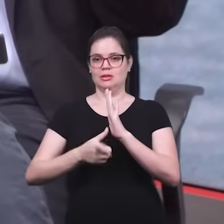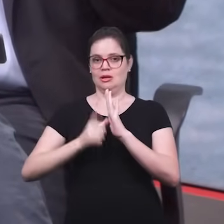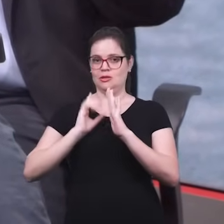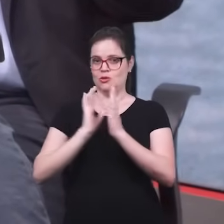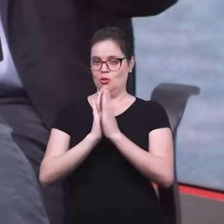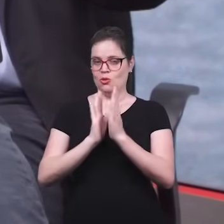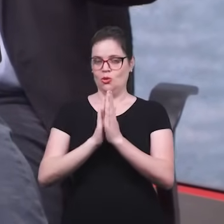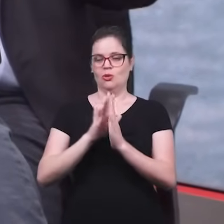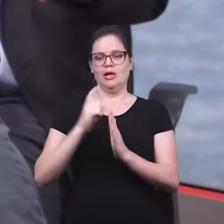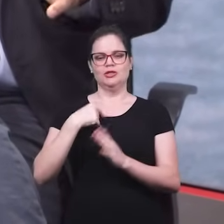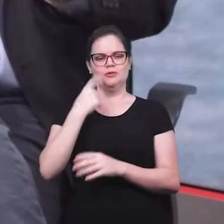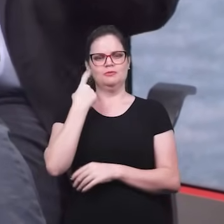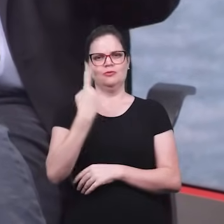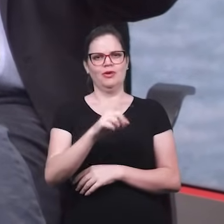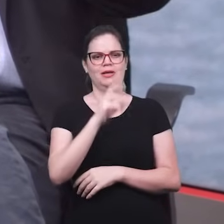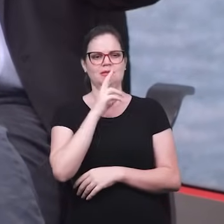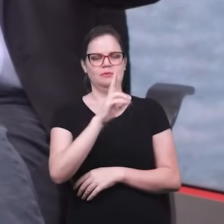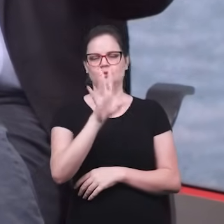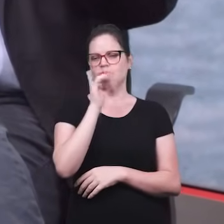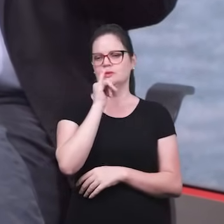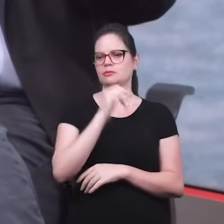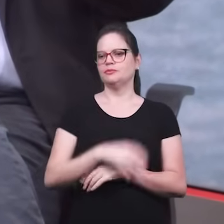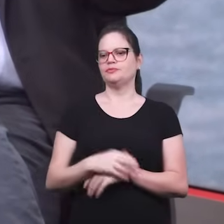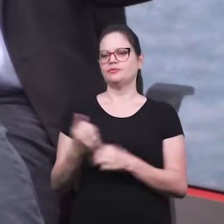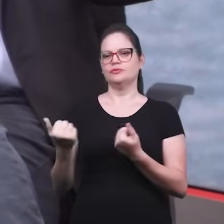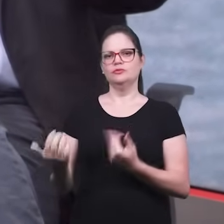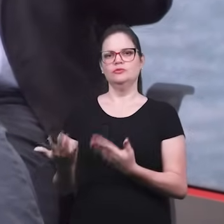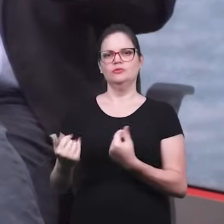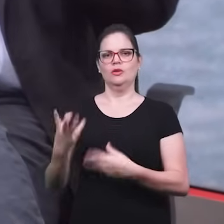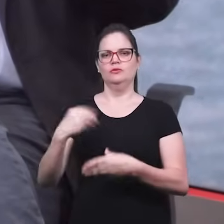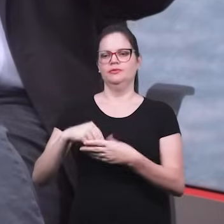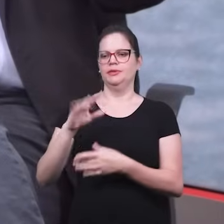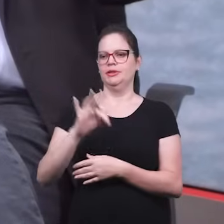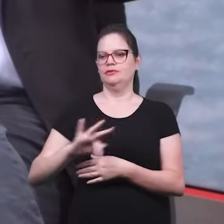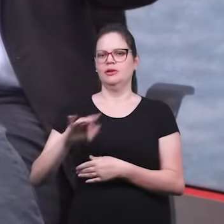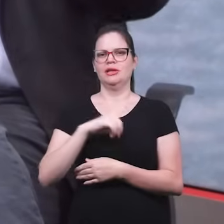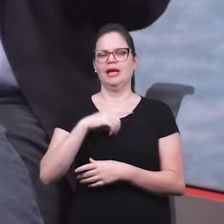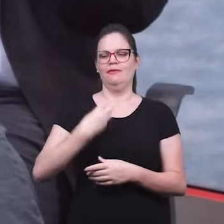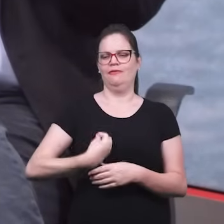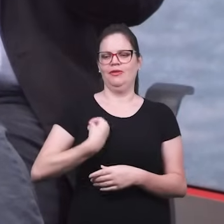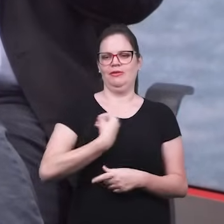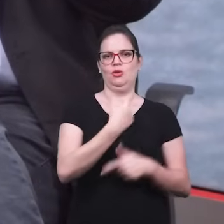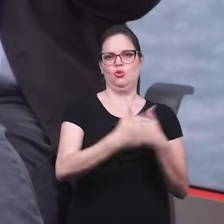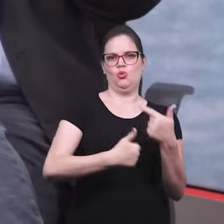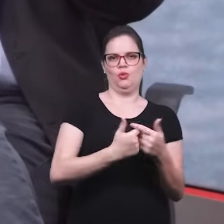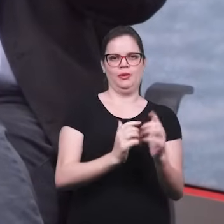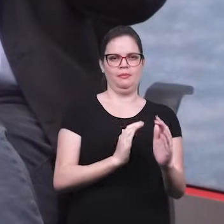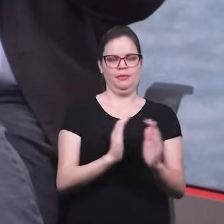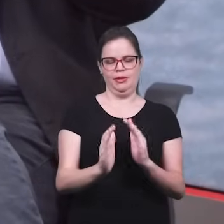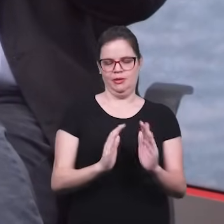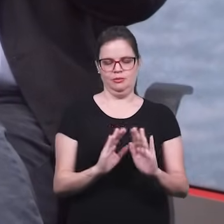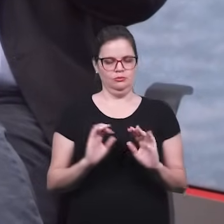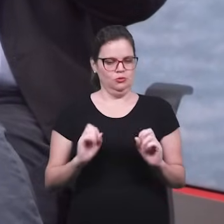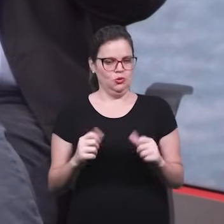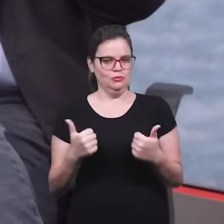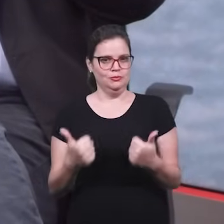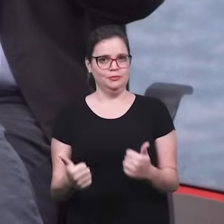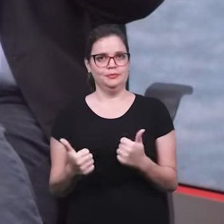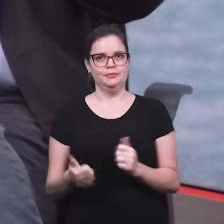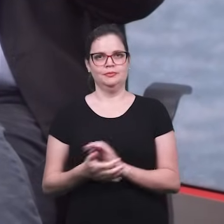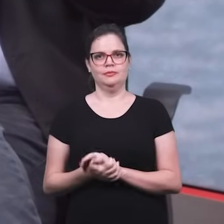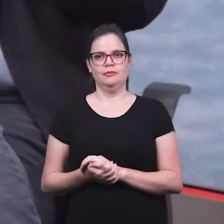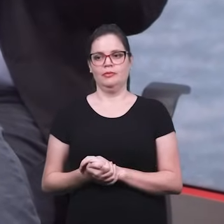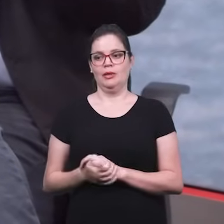você está numa luta, o jovem, na faculdade, enfim, e ele